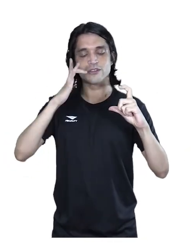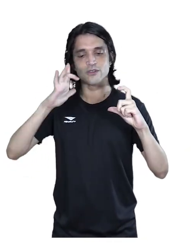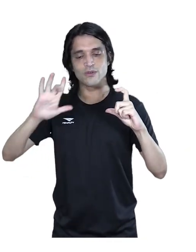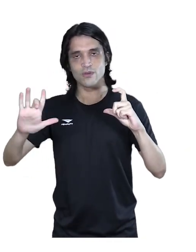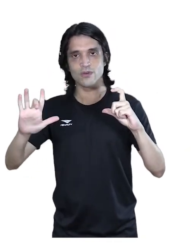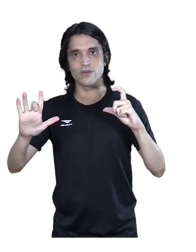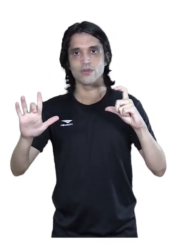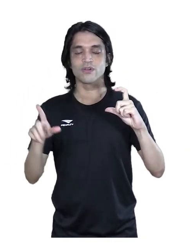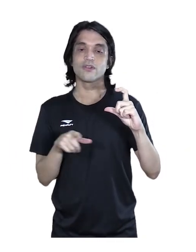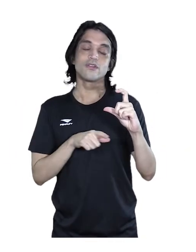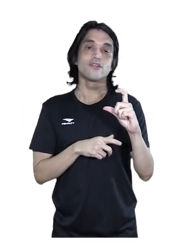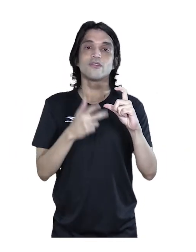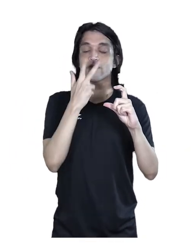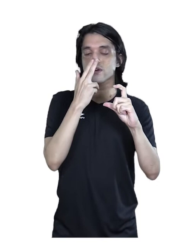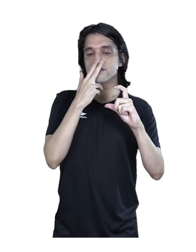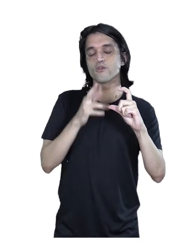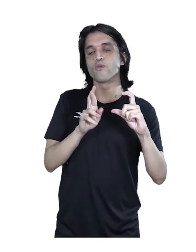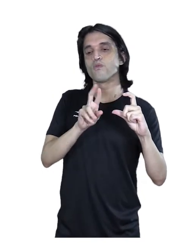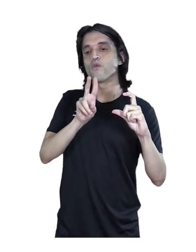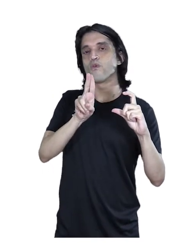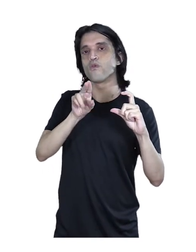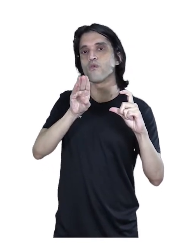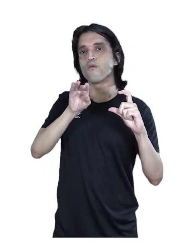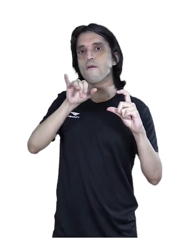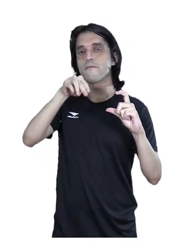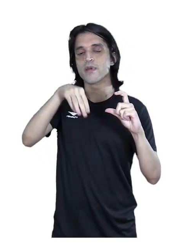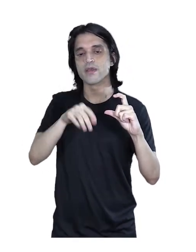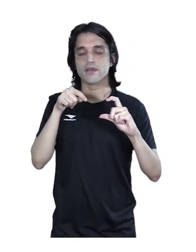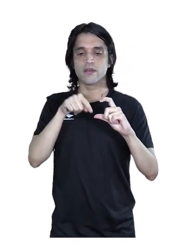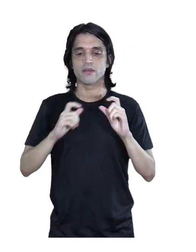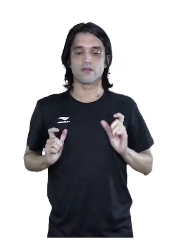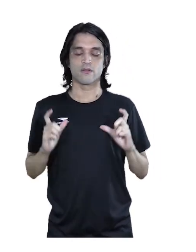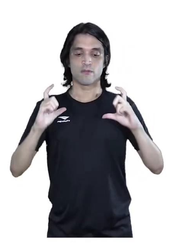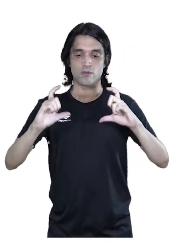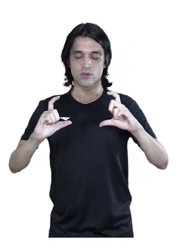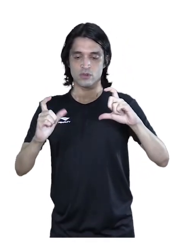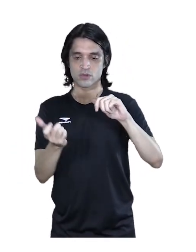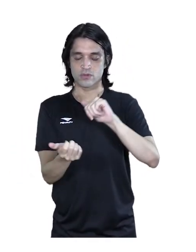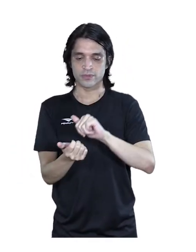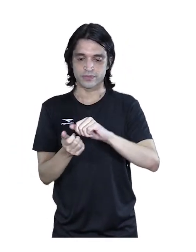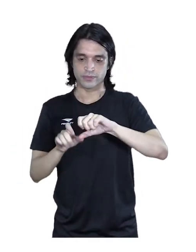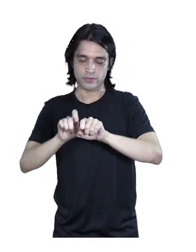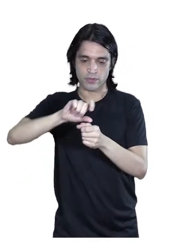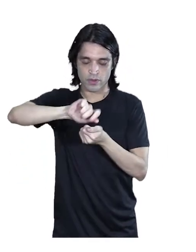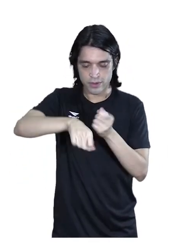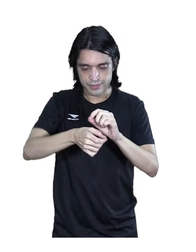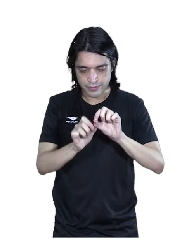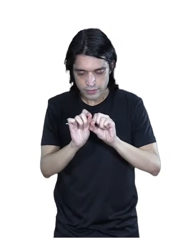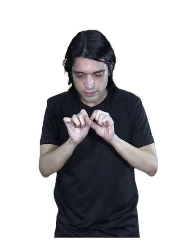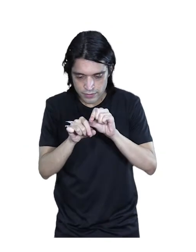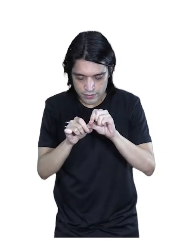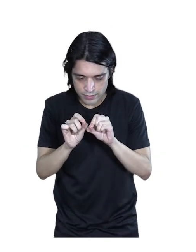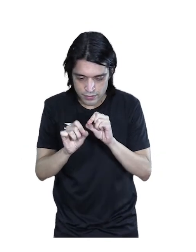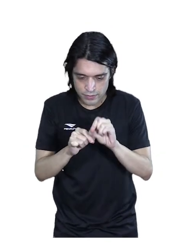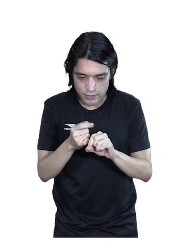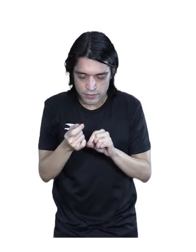rima, como um rubim. Quero que a estrofe cristalina, dobrada ao jeito, do ourives saia da oficina, sem